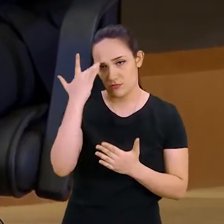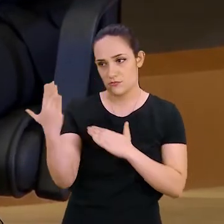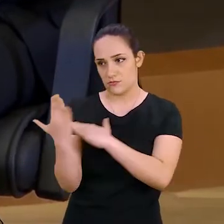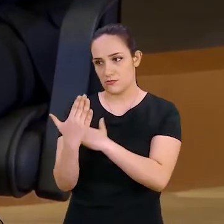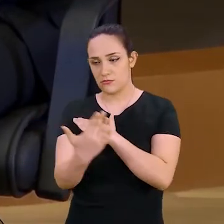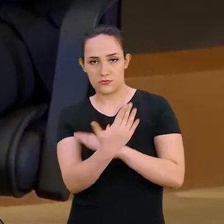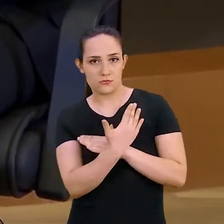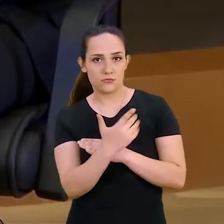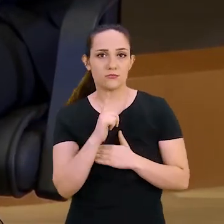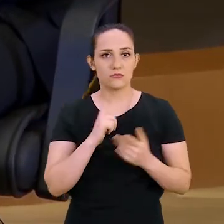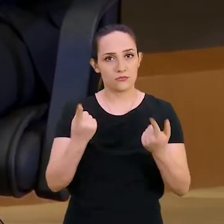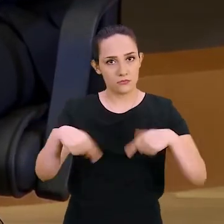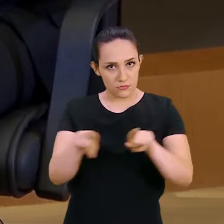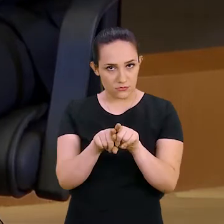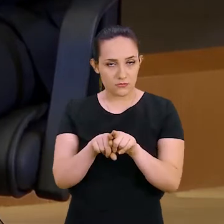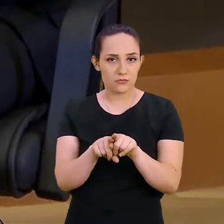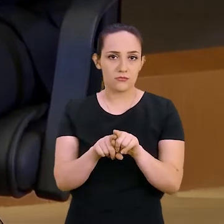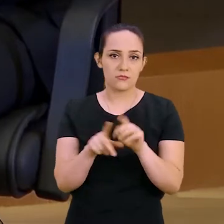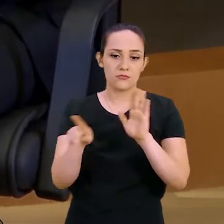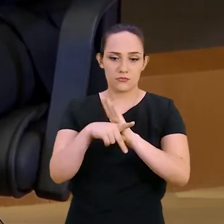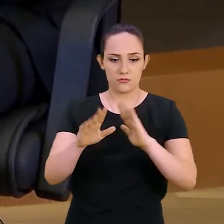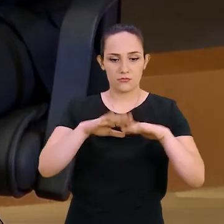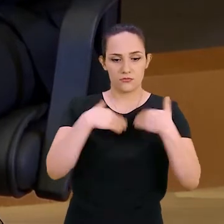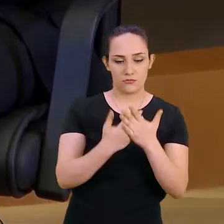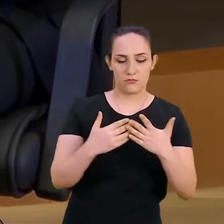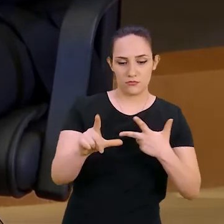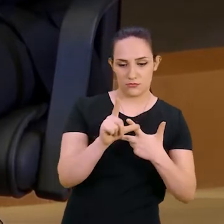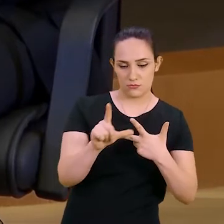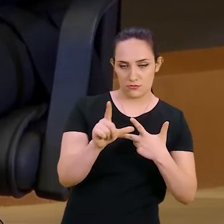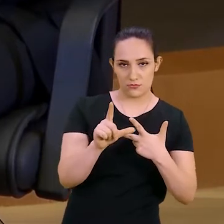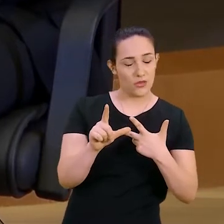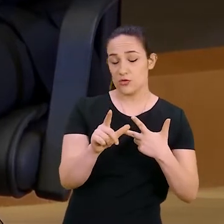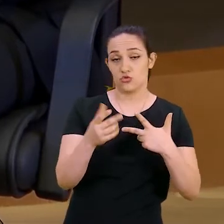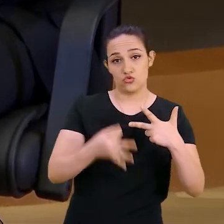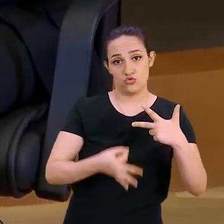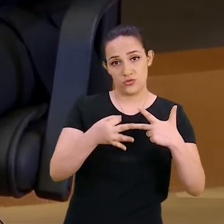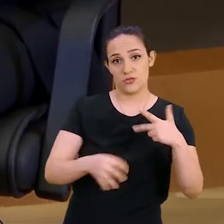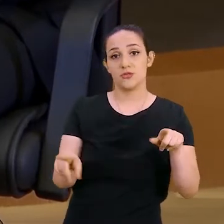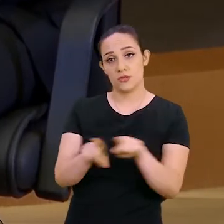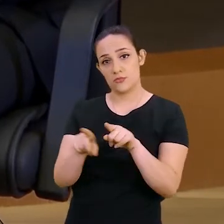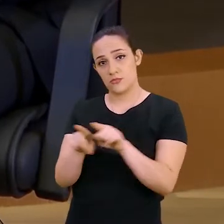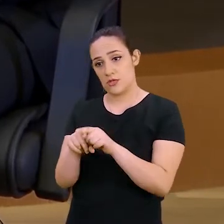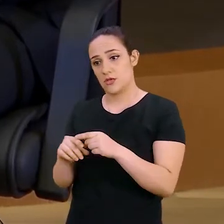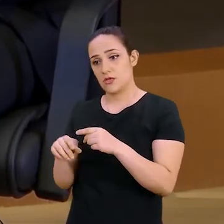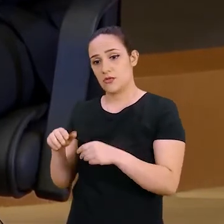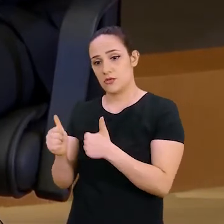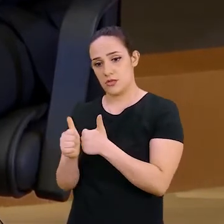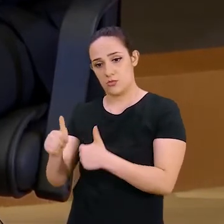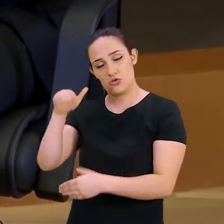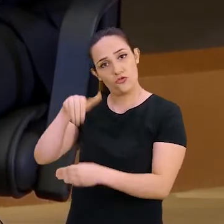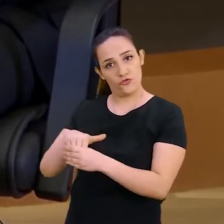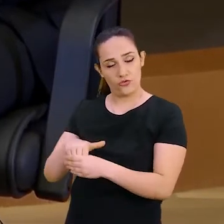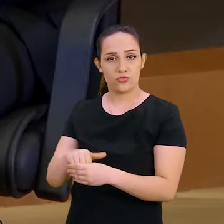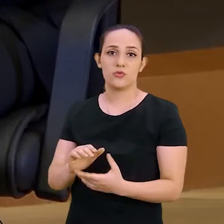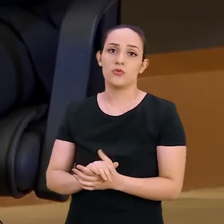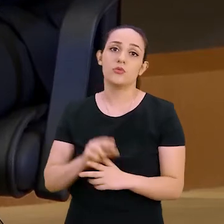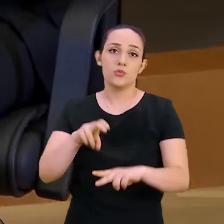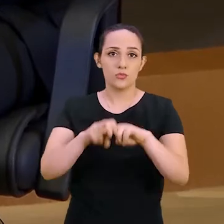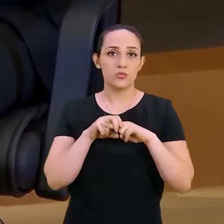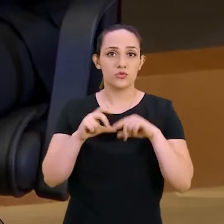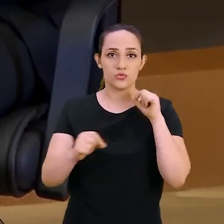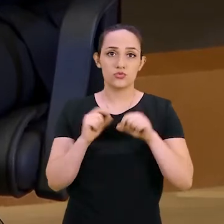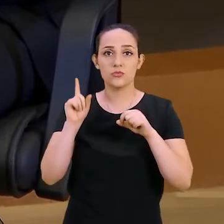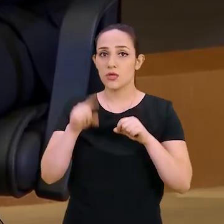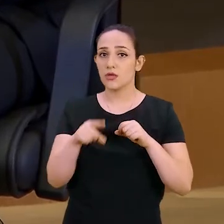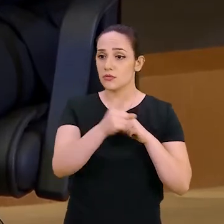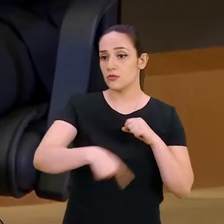mãos, de parcerias da Escola Judiciária e do Tribunal Eleitoral e, principalmente, recebendo o